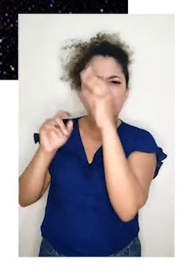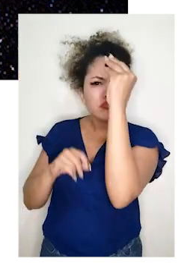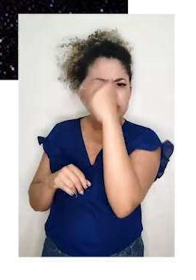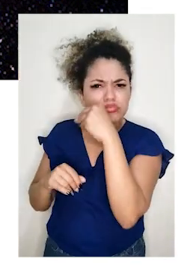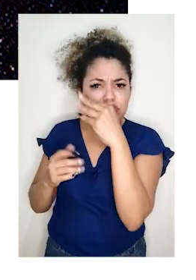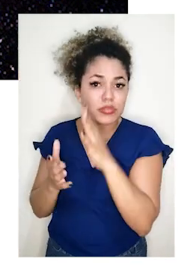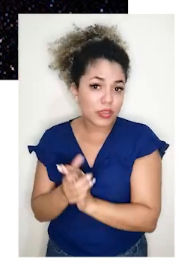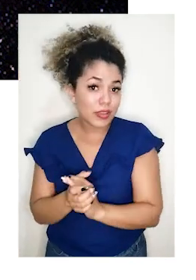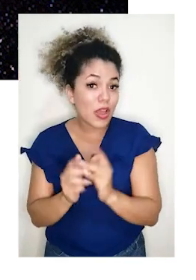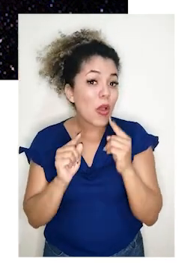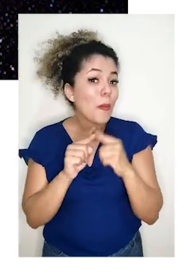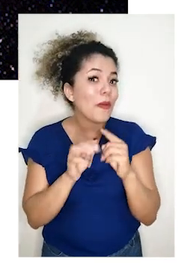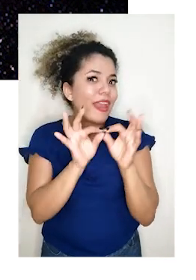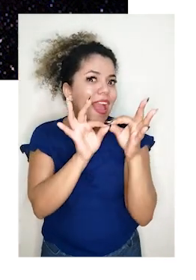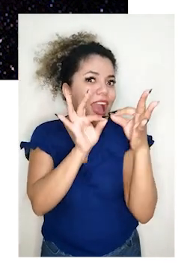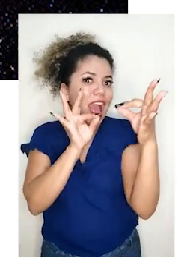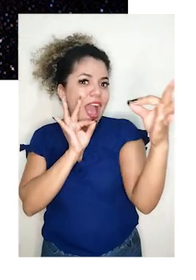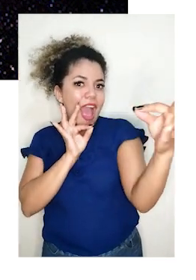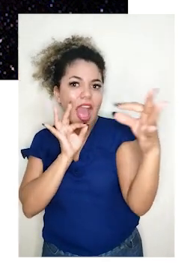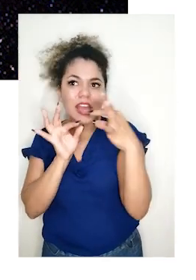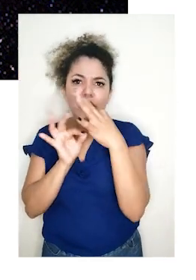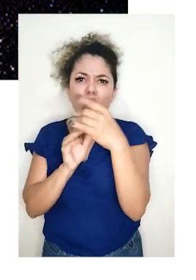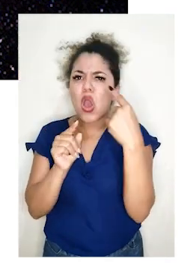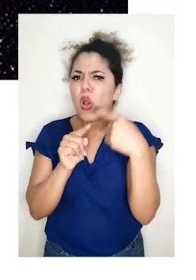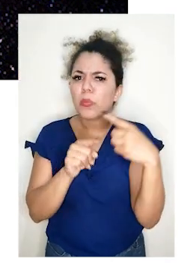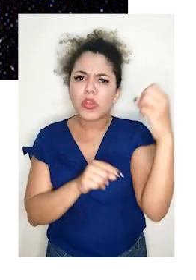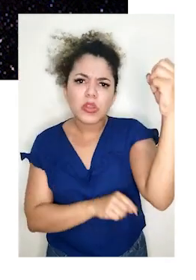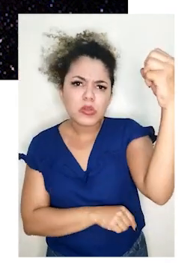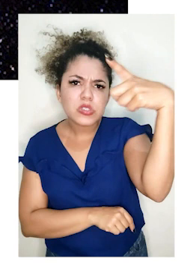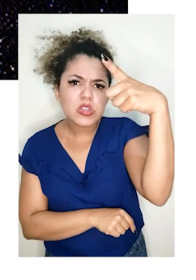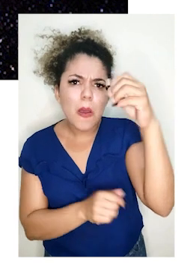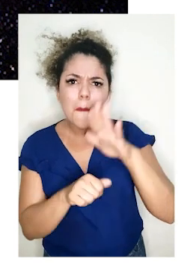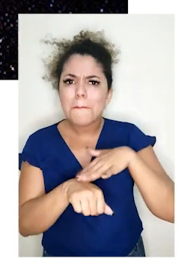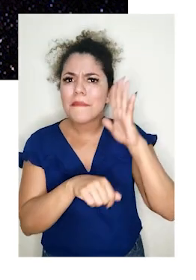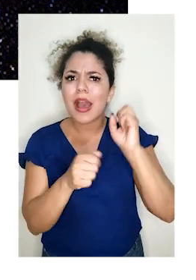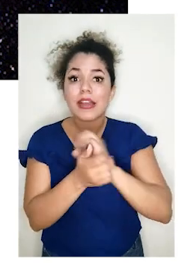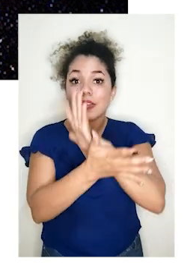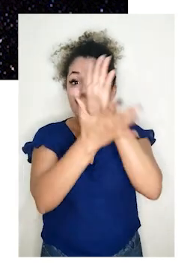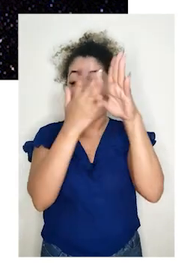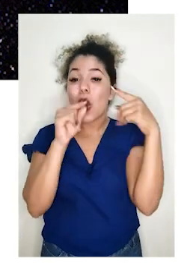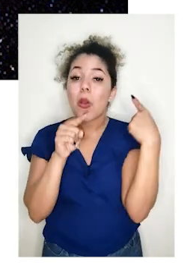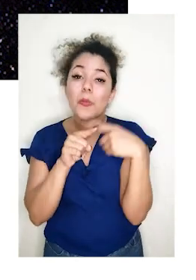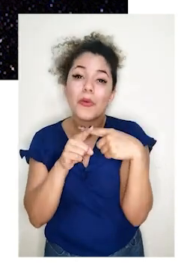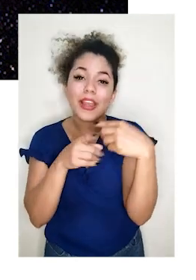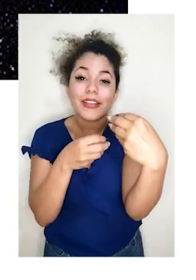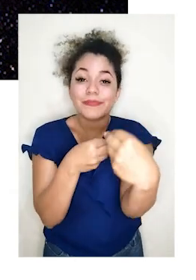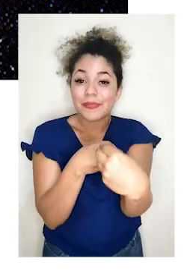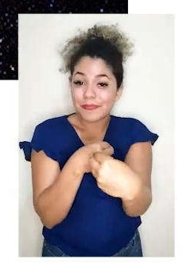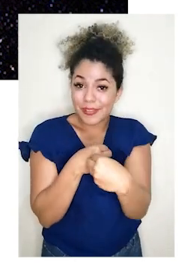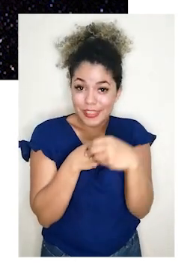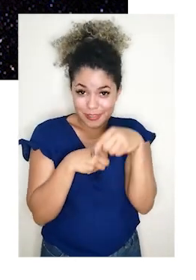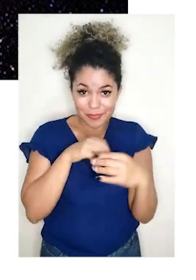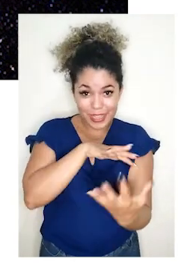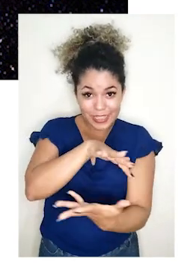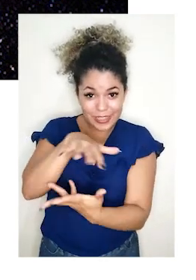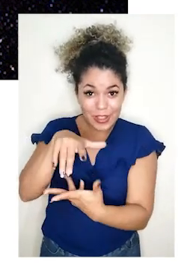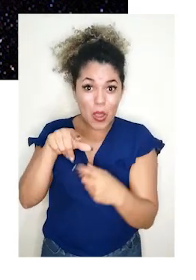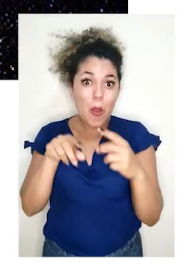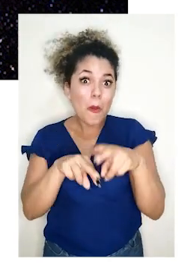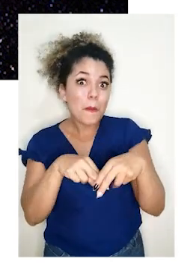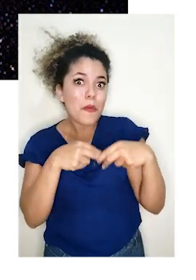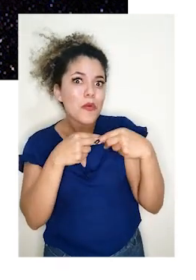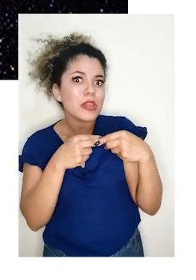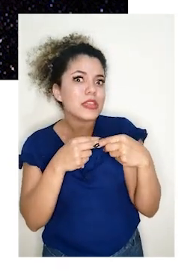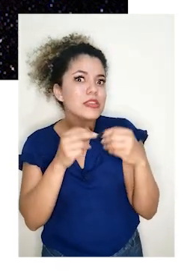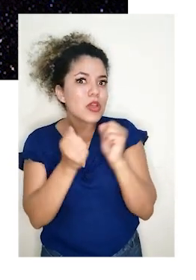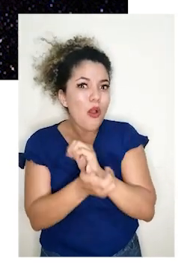com a distância. Por que o Sol é a estrela mais brilhante para a gente? Porque ele está mais próximo. Então, brilho tem a ver